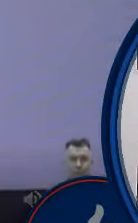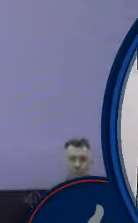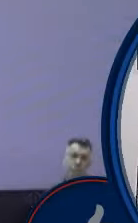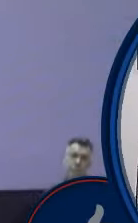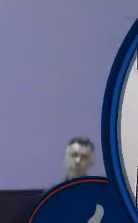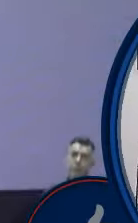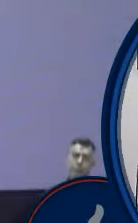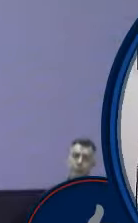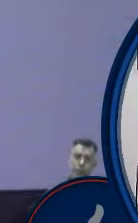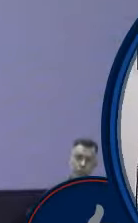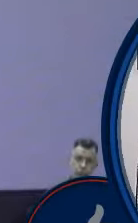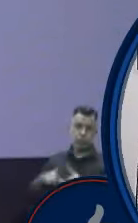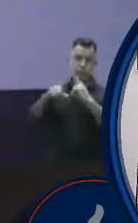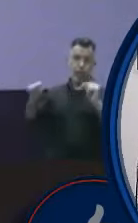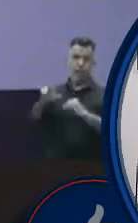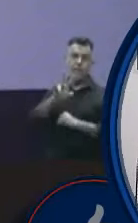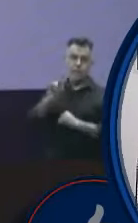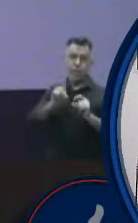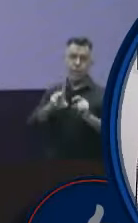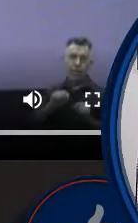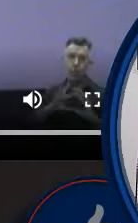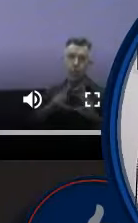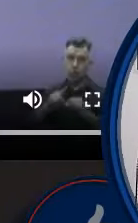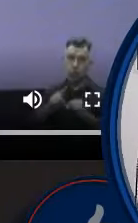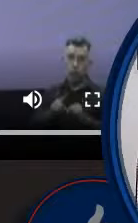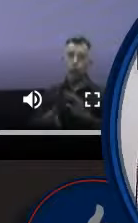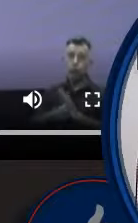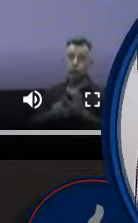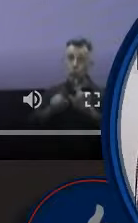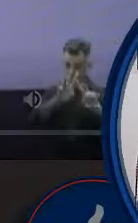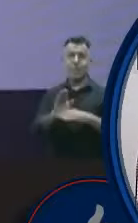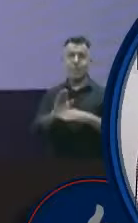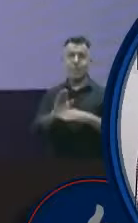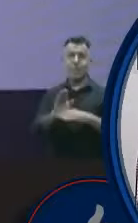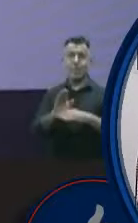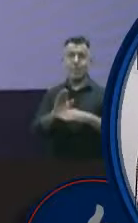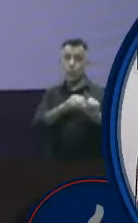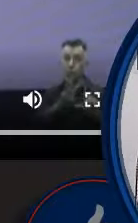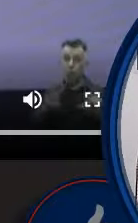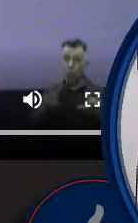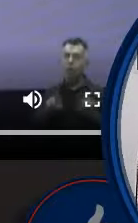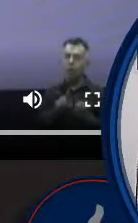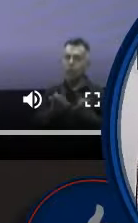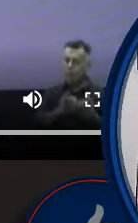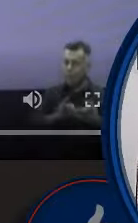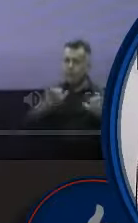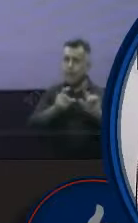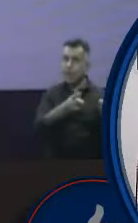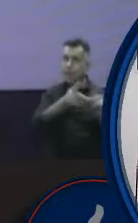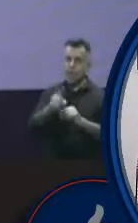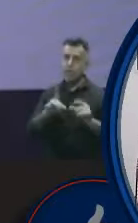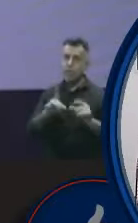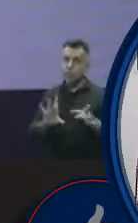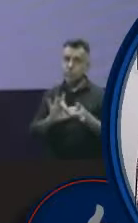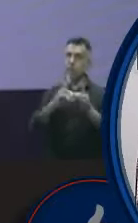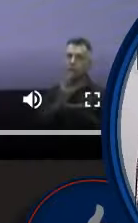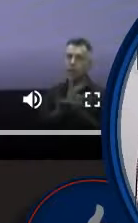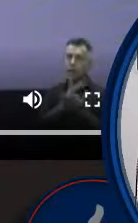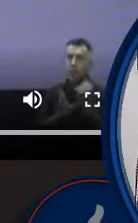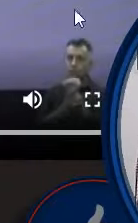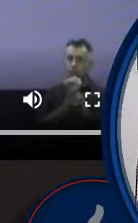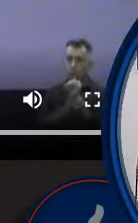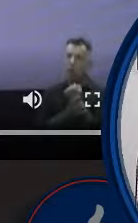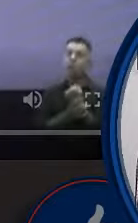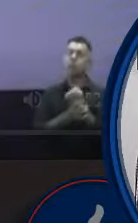da Ásia que logo mais vão vender aqui os seus produtos na nossa plataforma, né, e praticar o dropshipping sempre com segurança e